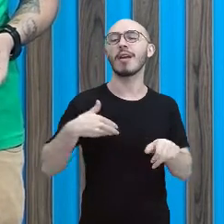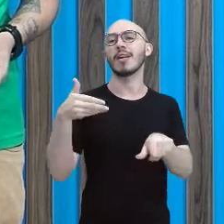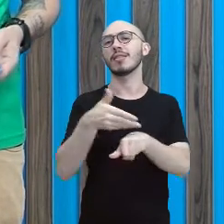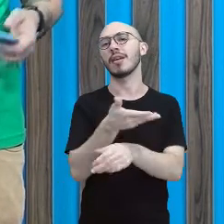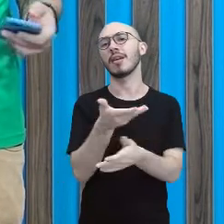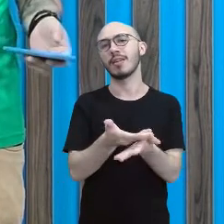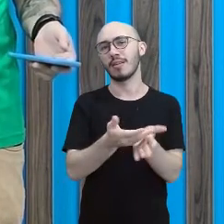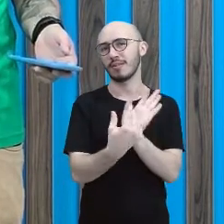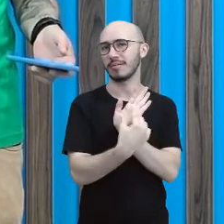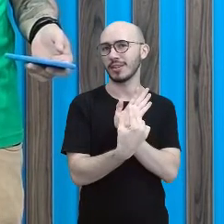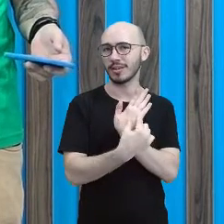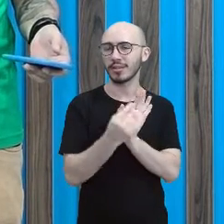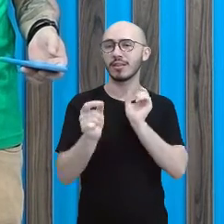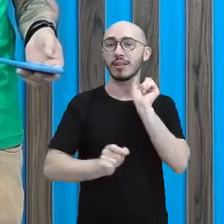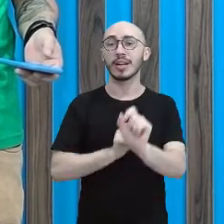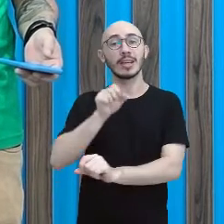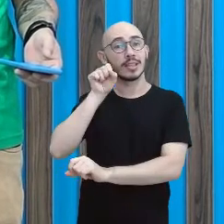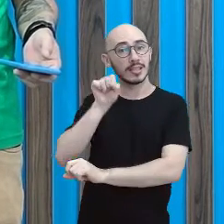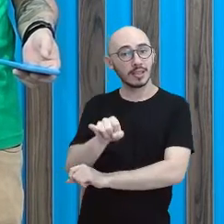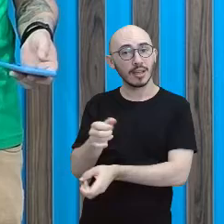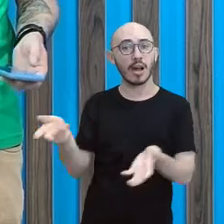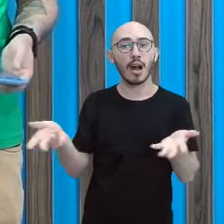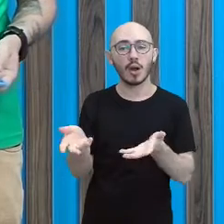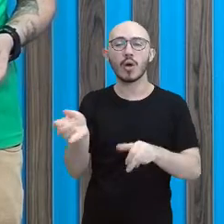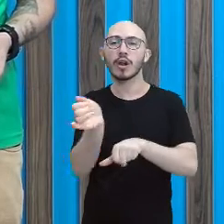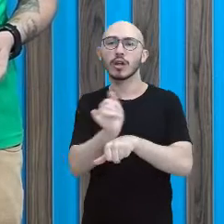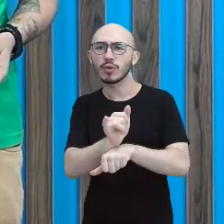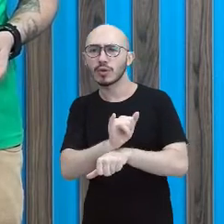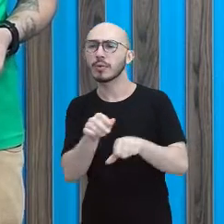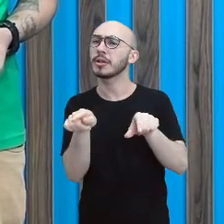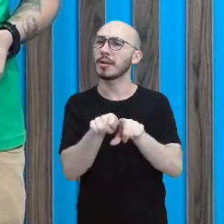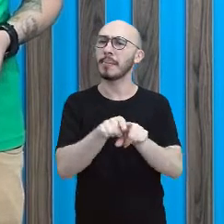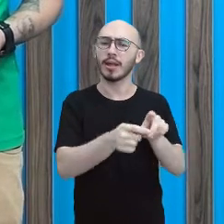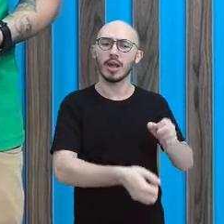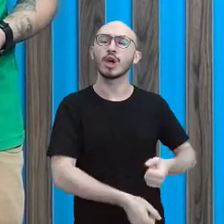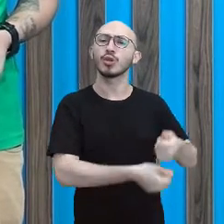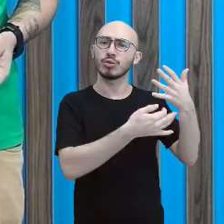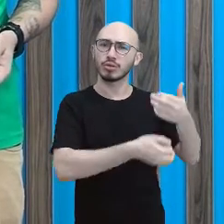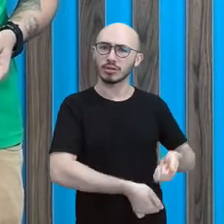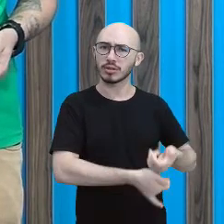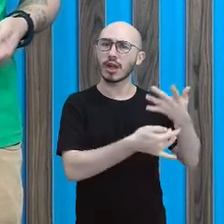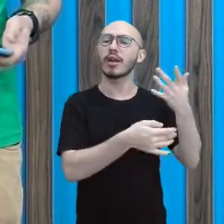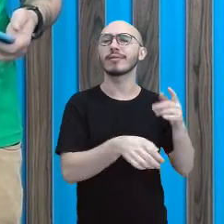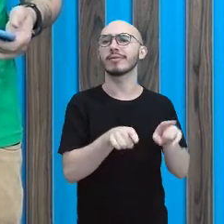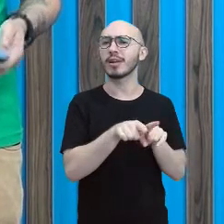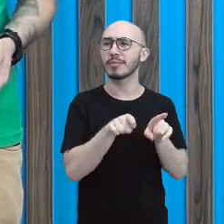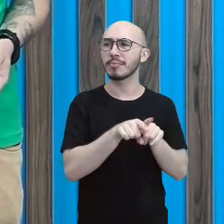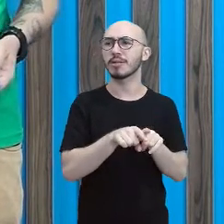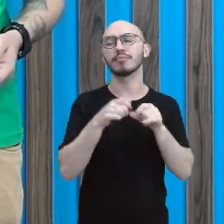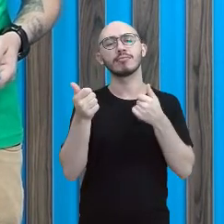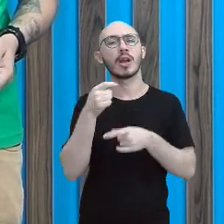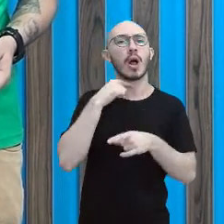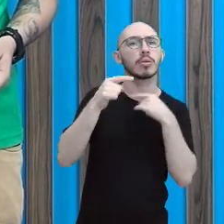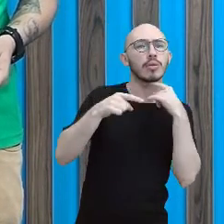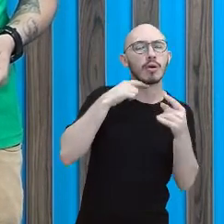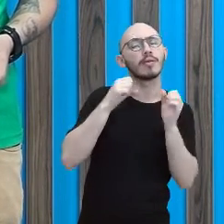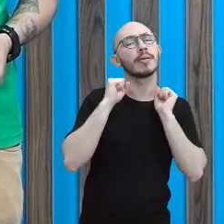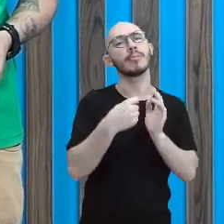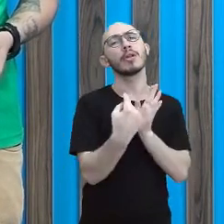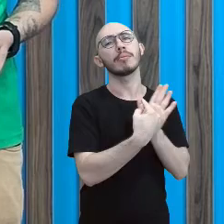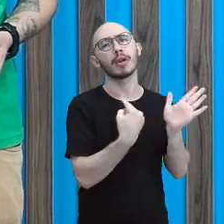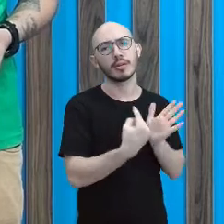do aplicativo. Mas se você está vendo essa aula pelo YouTube, escreve também aí nos comentários, tá certo? Alguma dúvida que você tenha